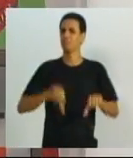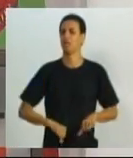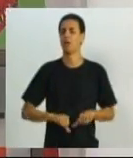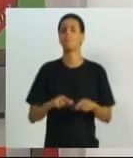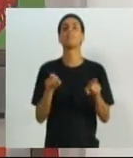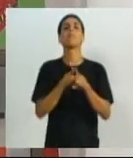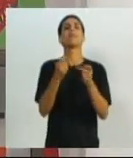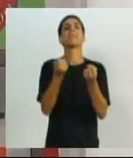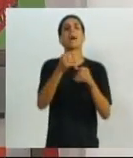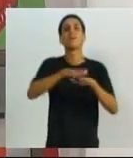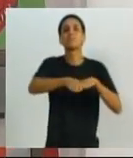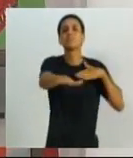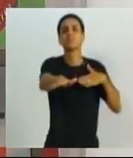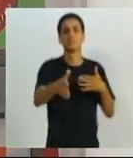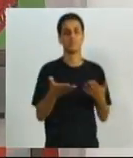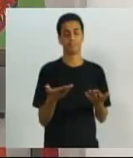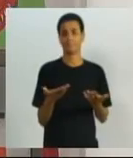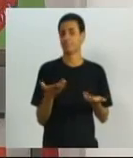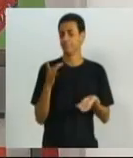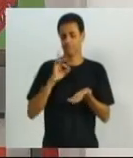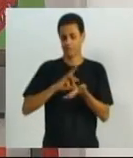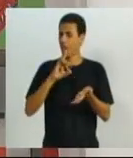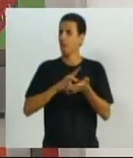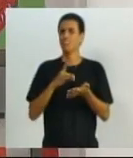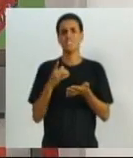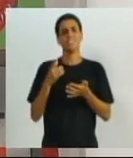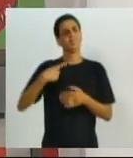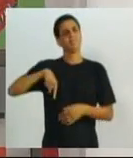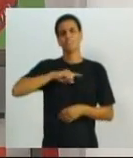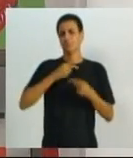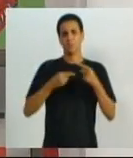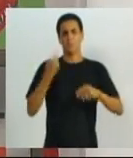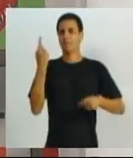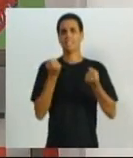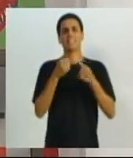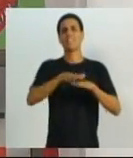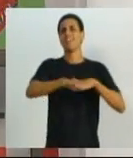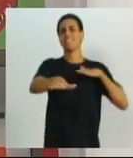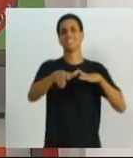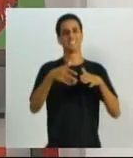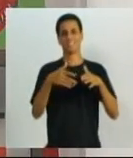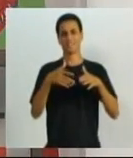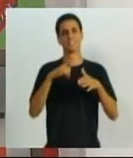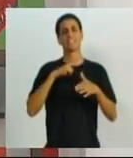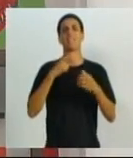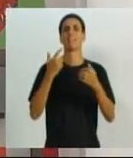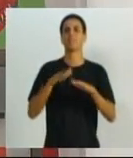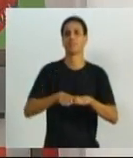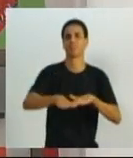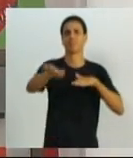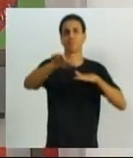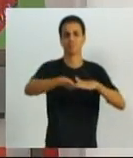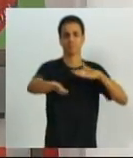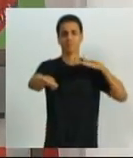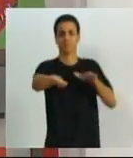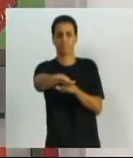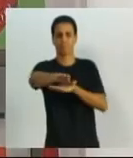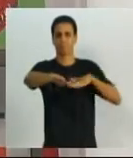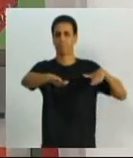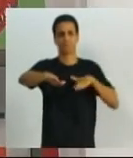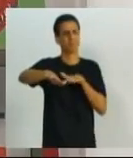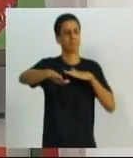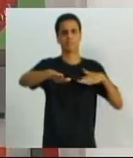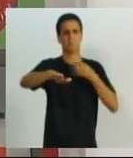nossa situação de trânsito nem permite mesmo condições de carreata com segurança. Fim de distribuição de material, que